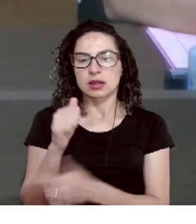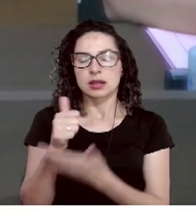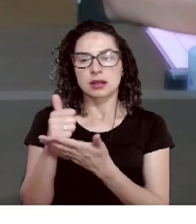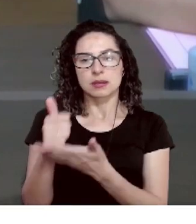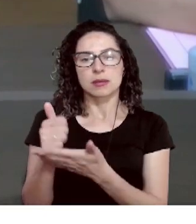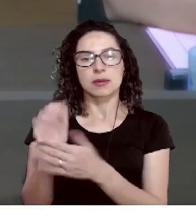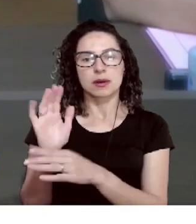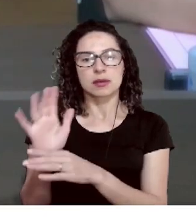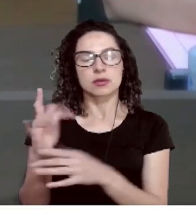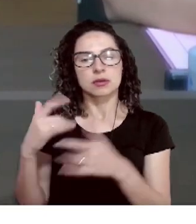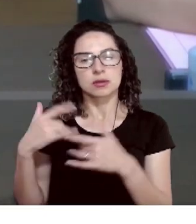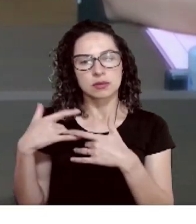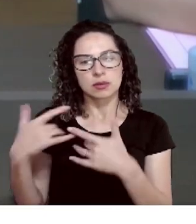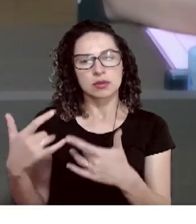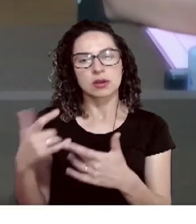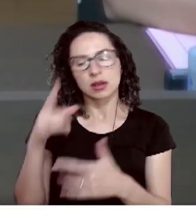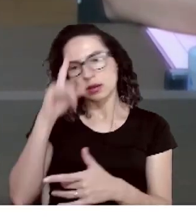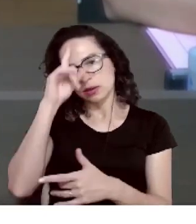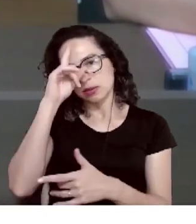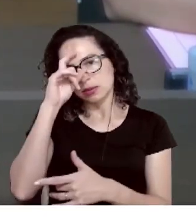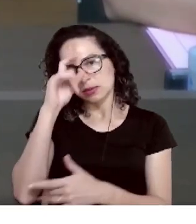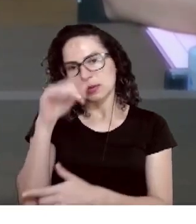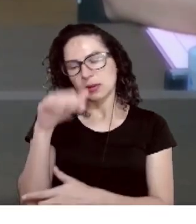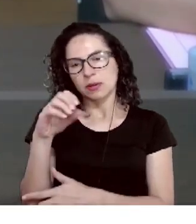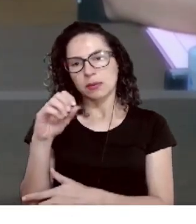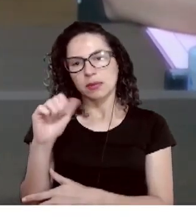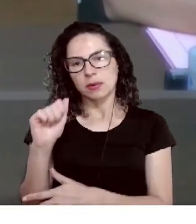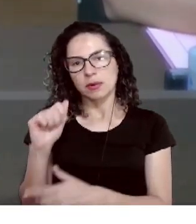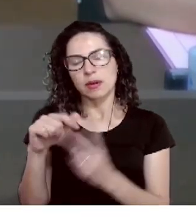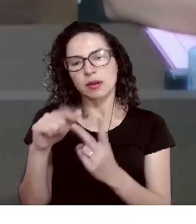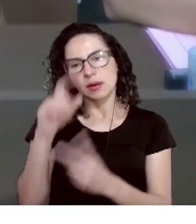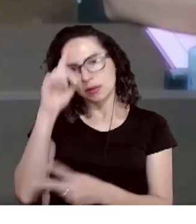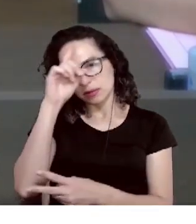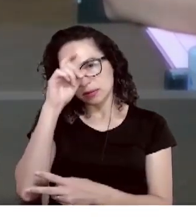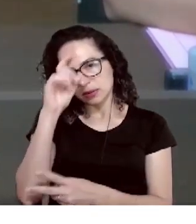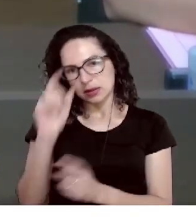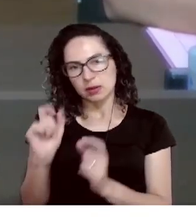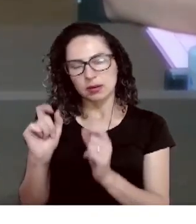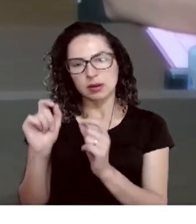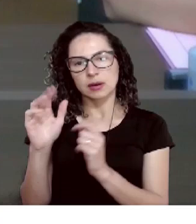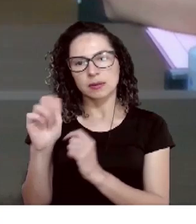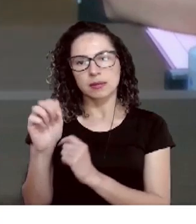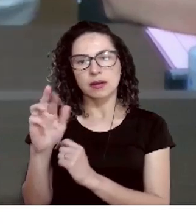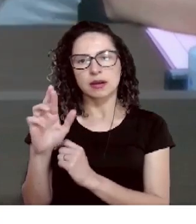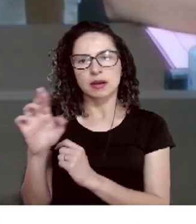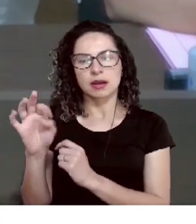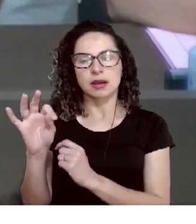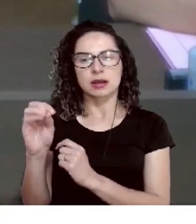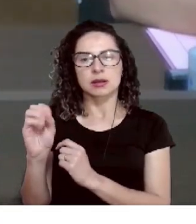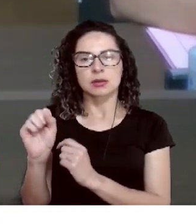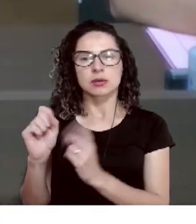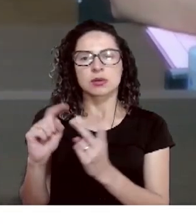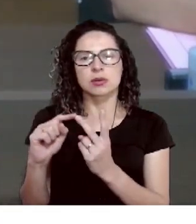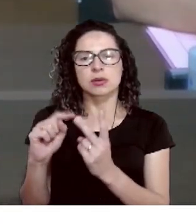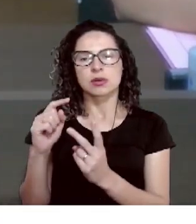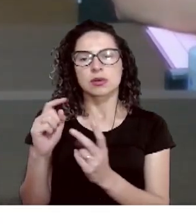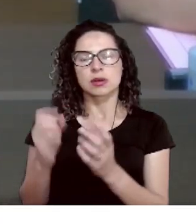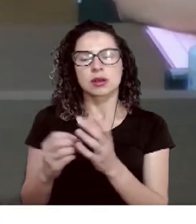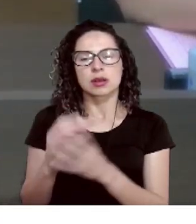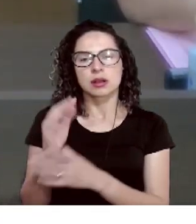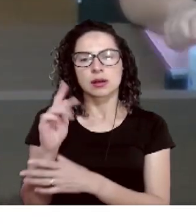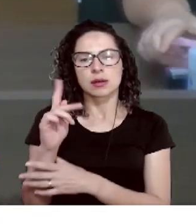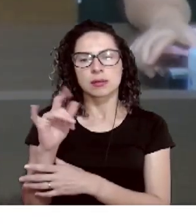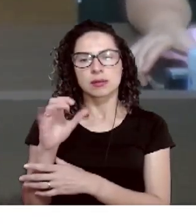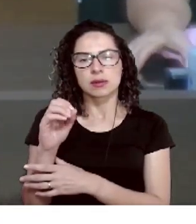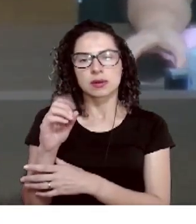filantrópicas, tais como Hospital do Amor, Hospital do Câncer de Barretos, Fundação Pio XII, Hospital de